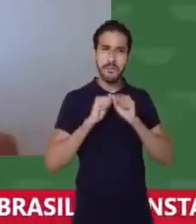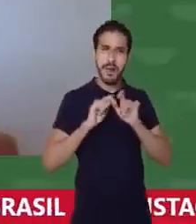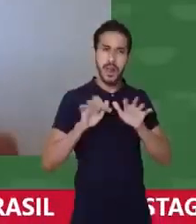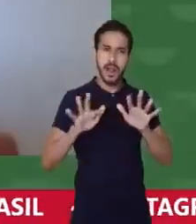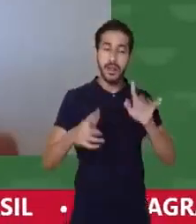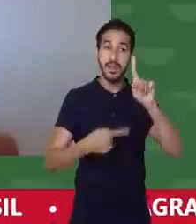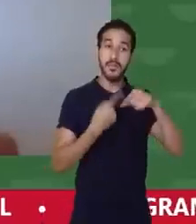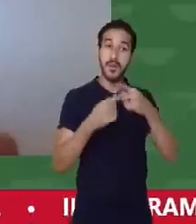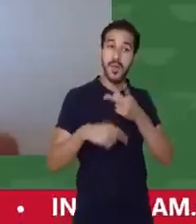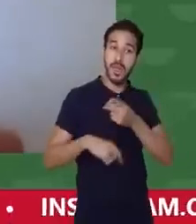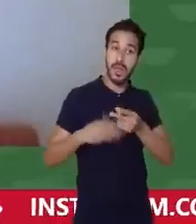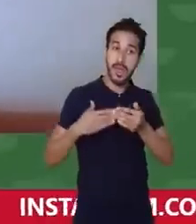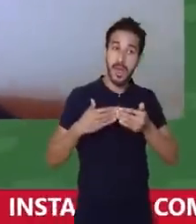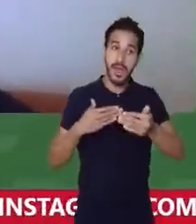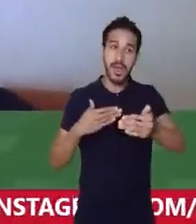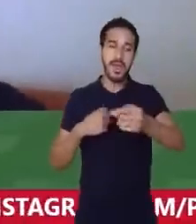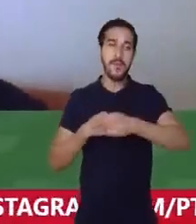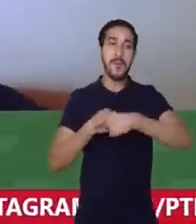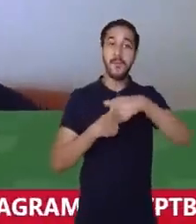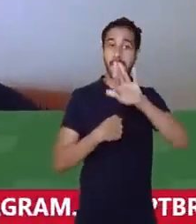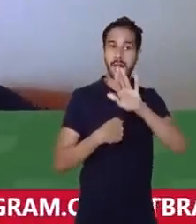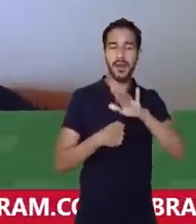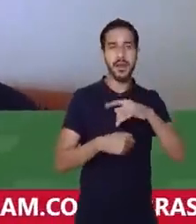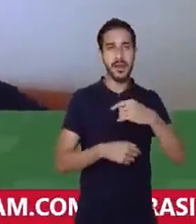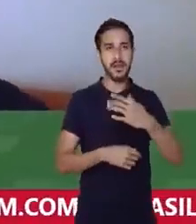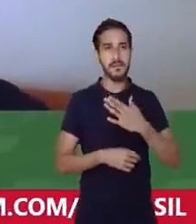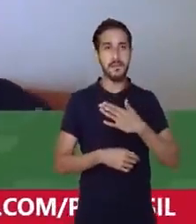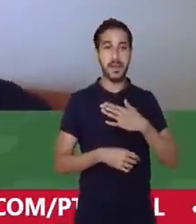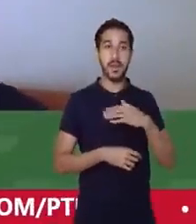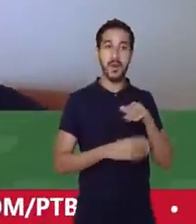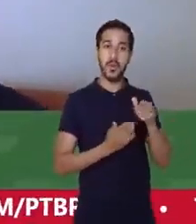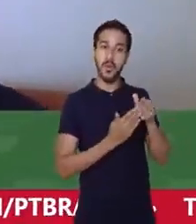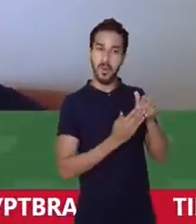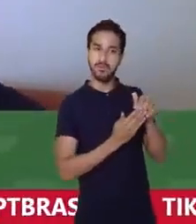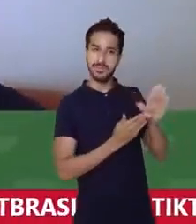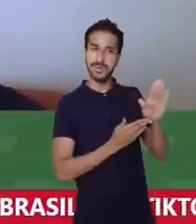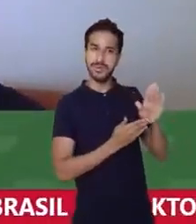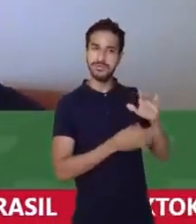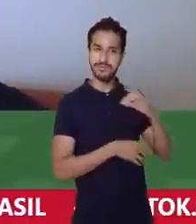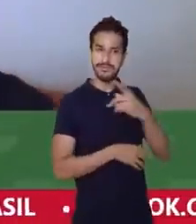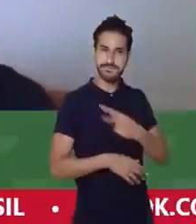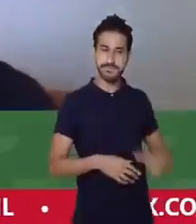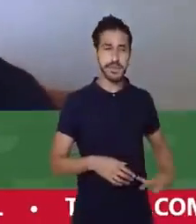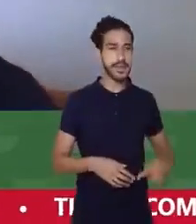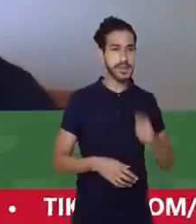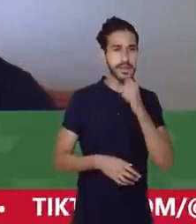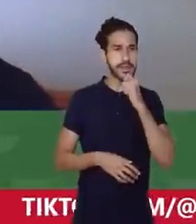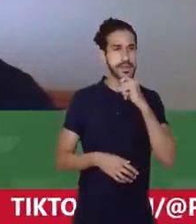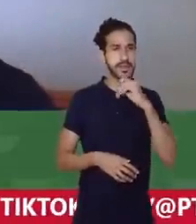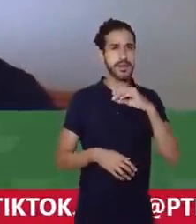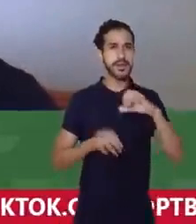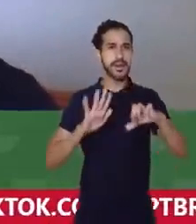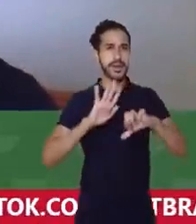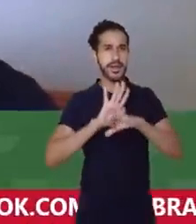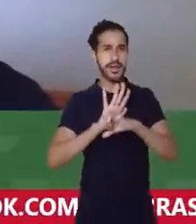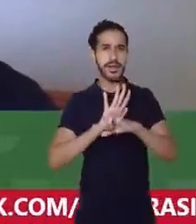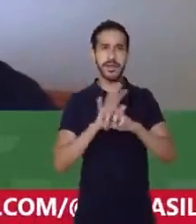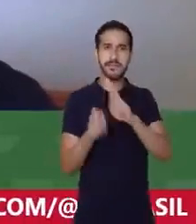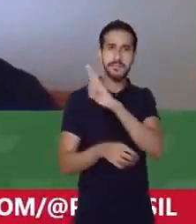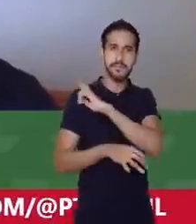reproduzir para poder durar. Então, o meu impeachment, sem crime de